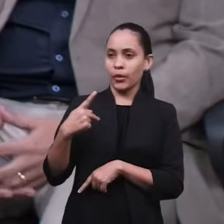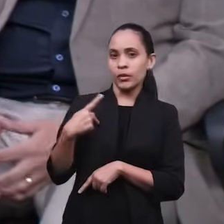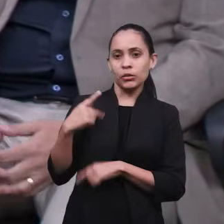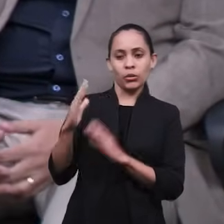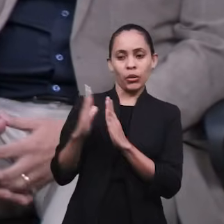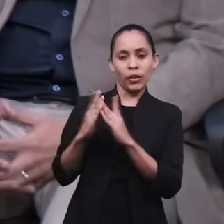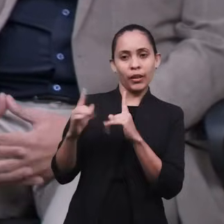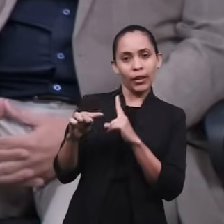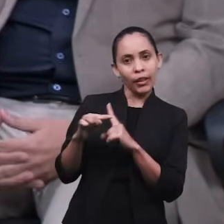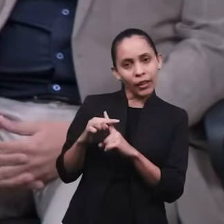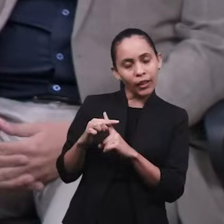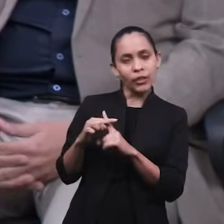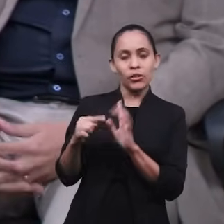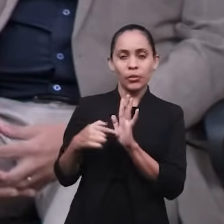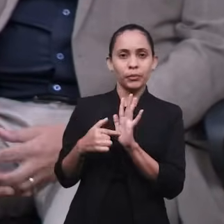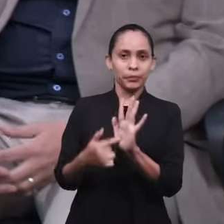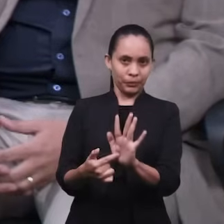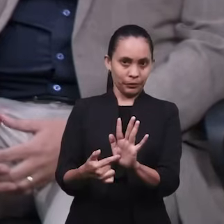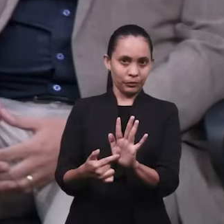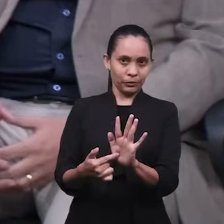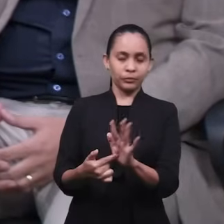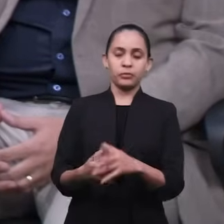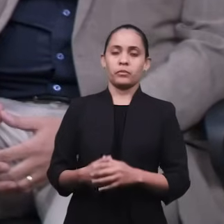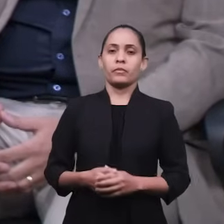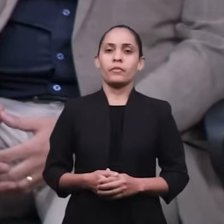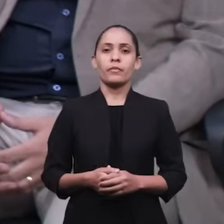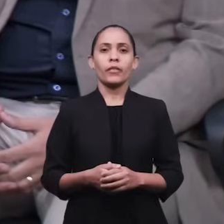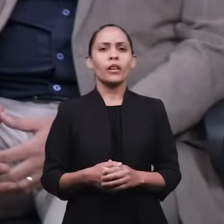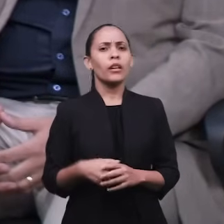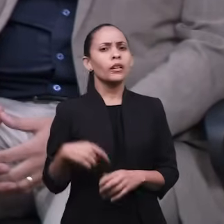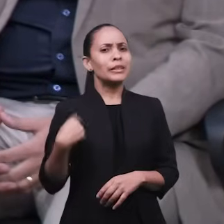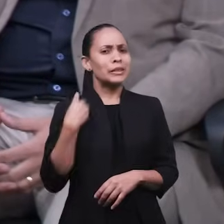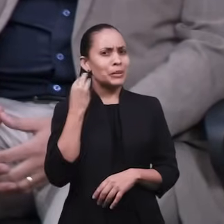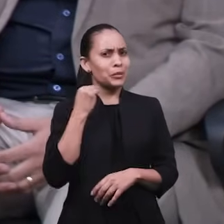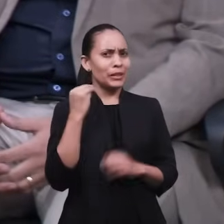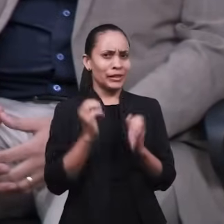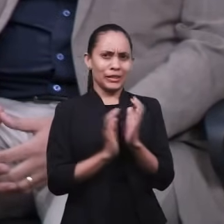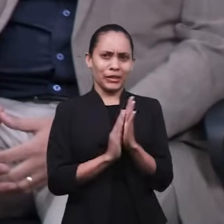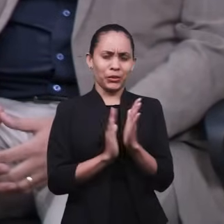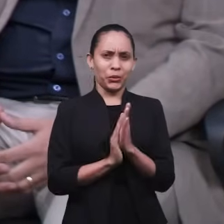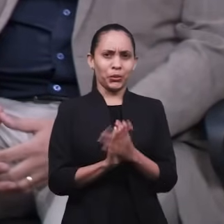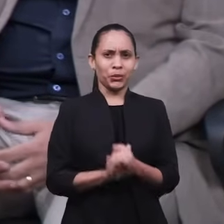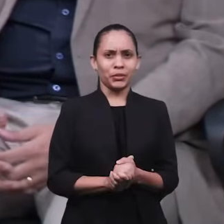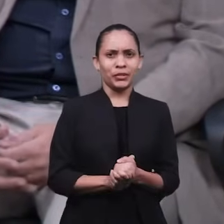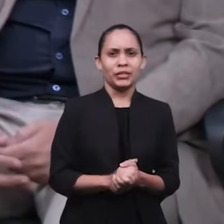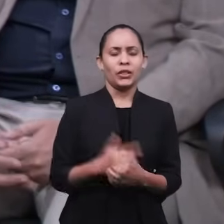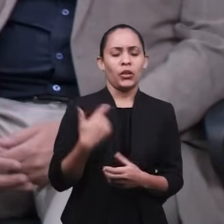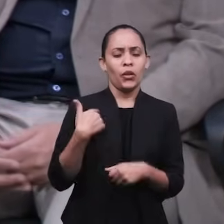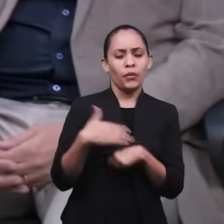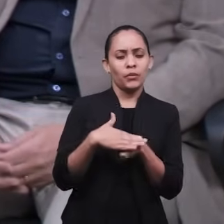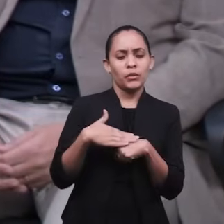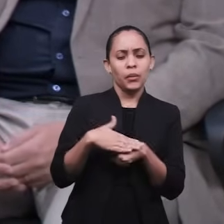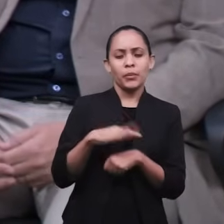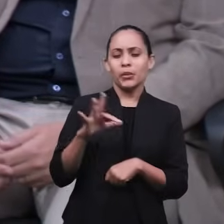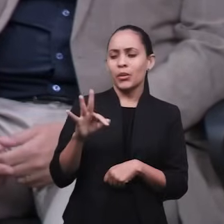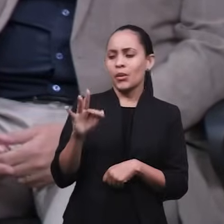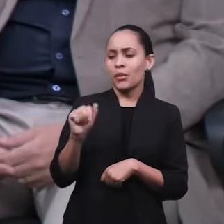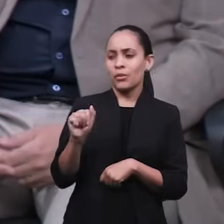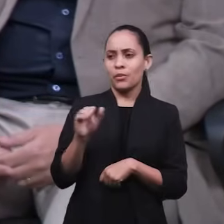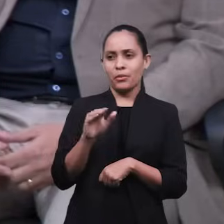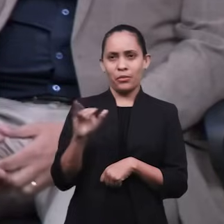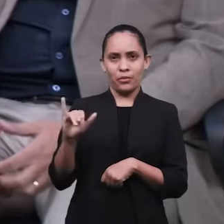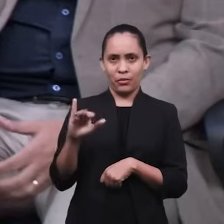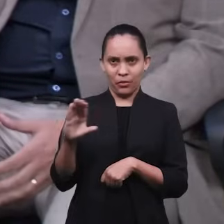da sua igreja, passe para ele. E se falando nisso, em experiência do louvor, eu vou conversar com o pastor Fábio aqui mais